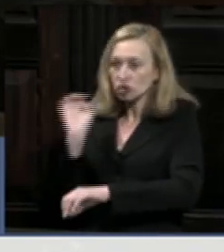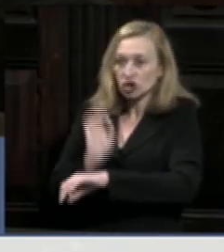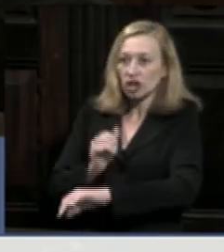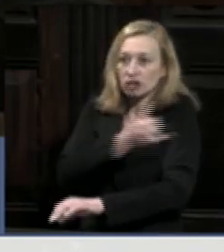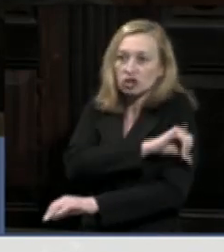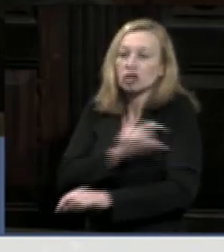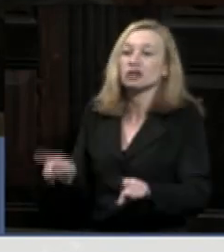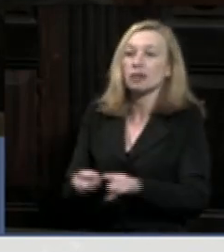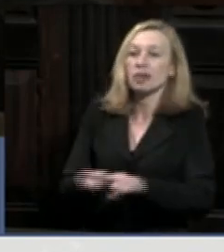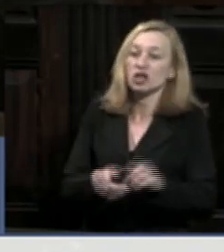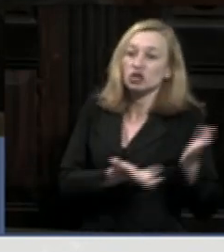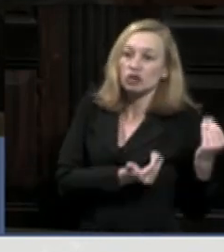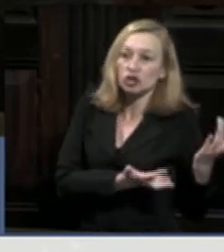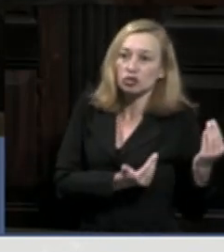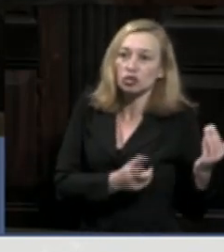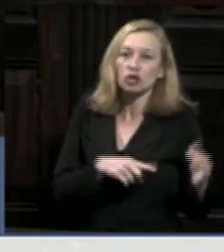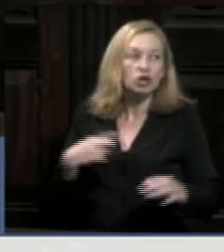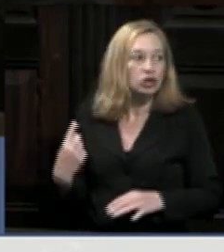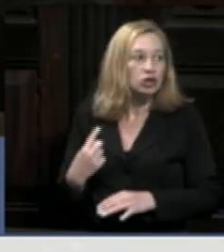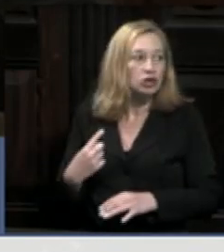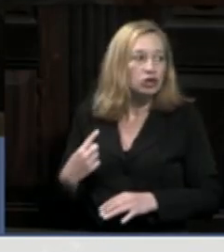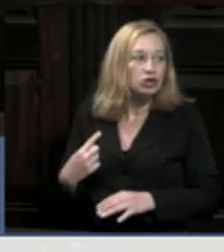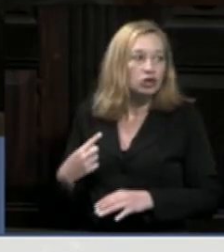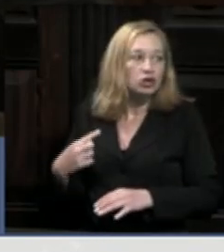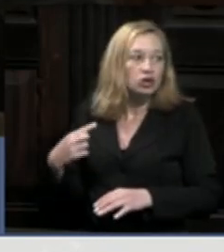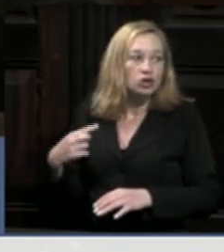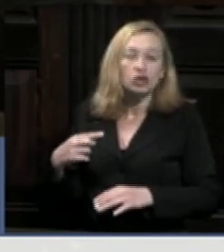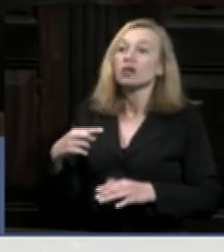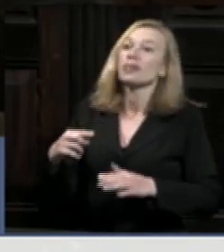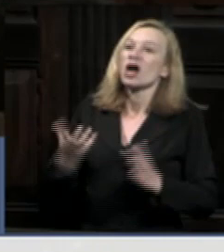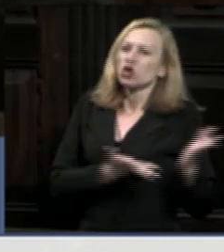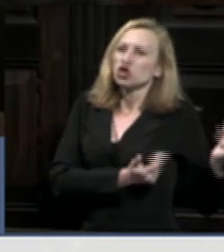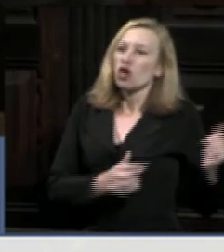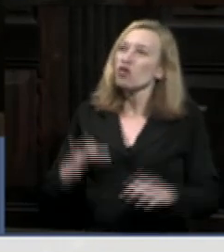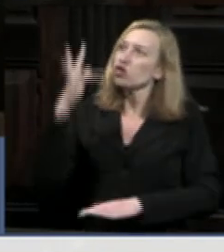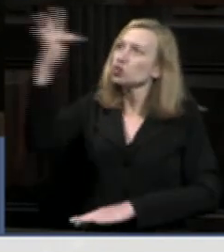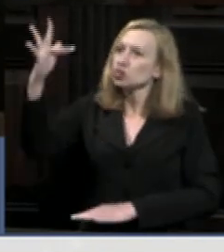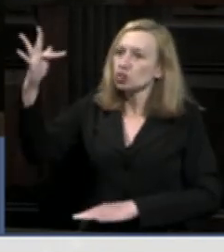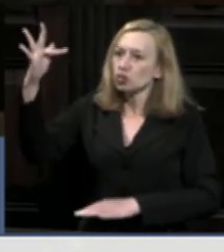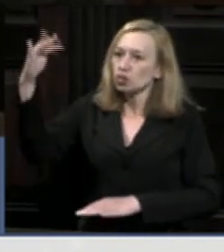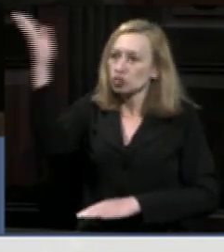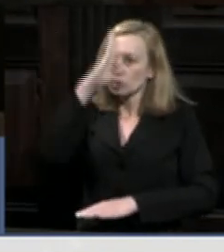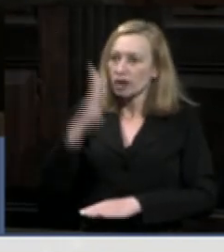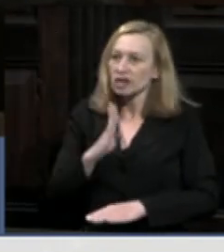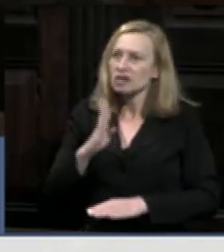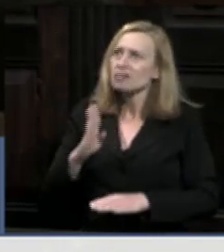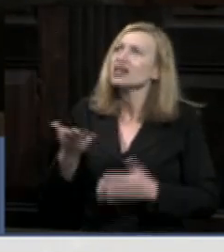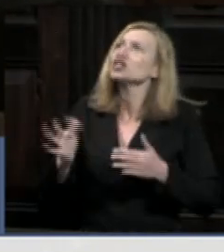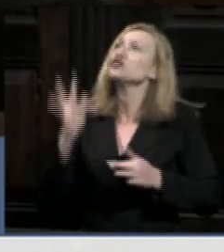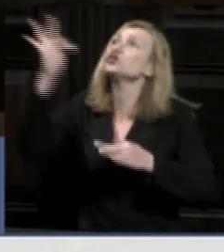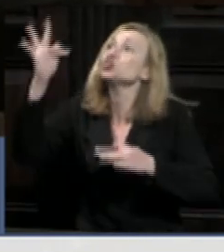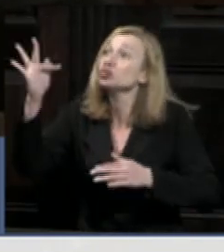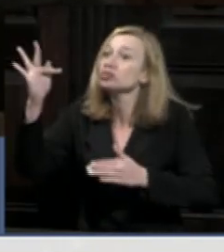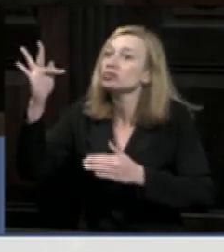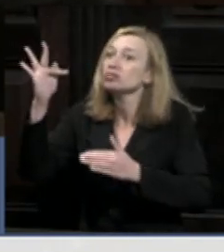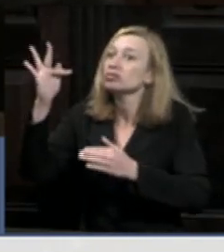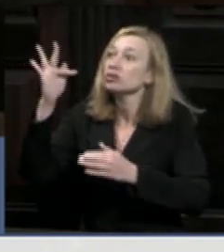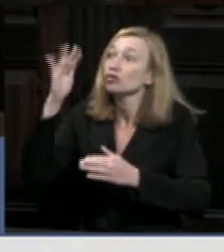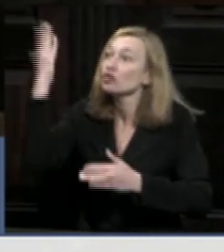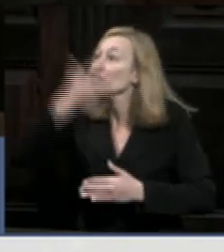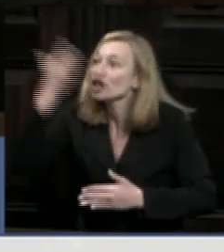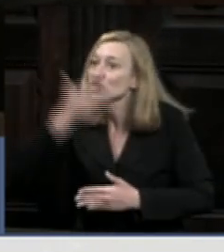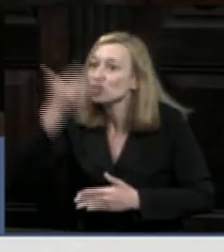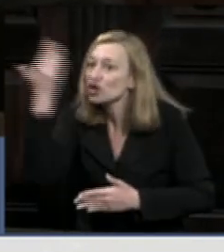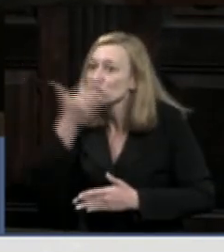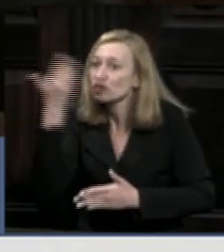juventude a gente muito ouviu falar que a juventude é o futuro da nação mas que raio de cultura esse que nunca chega ele nunca